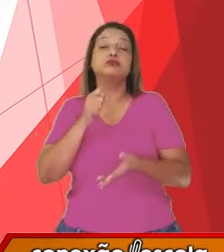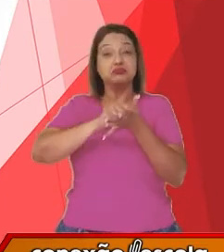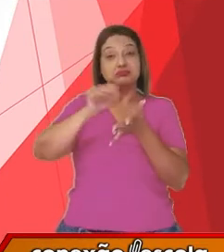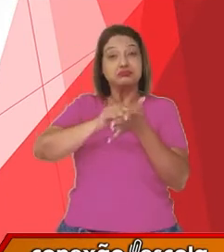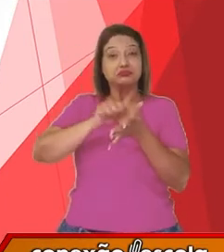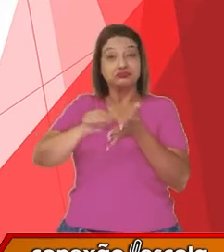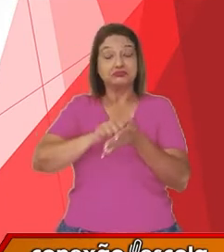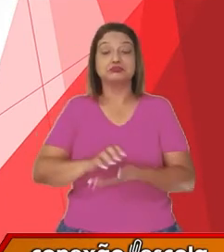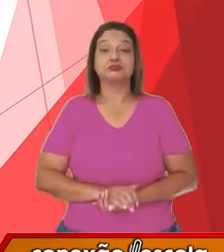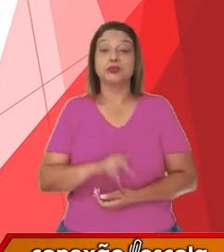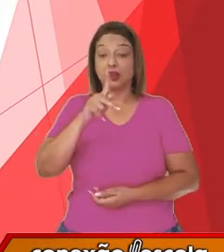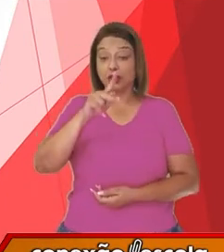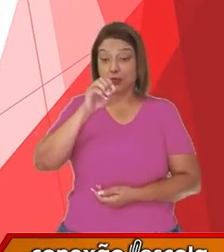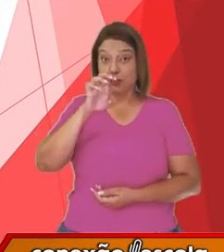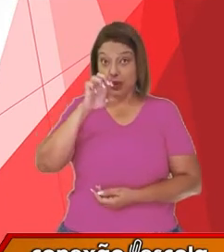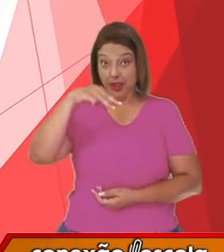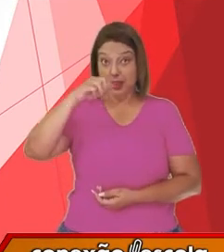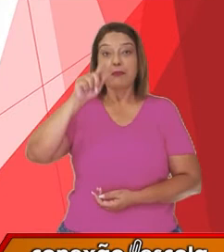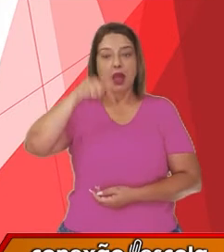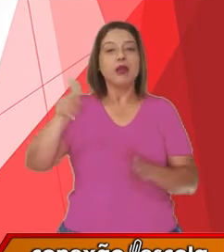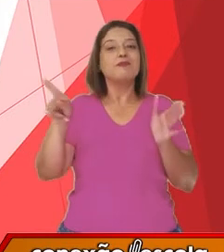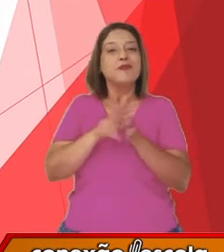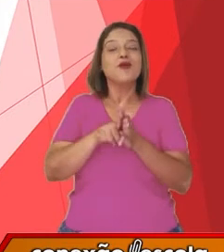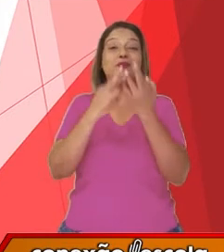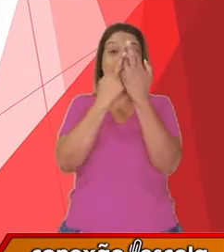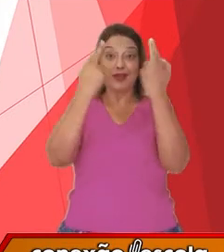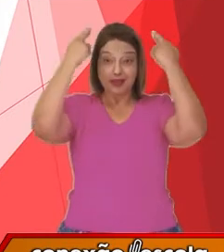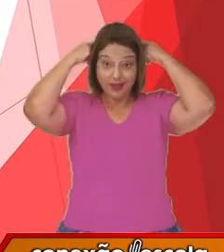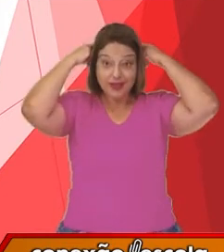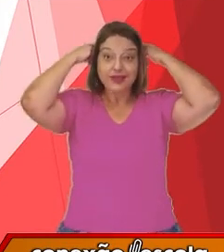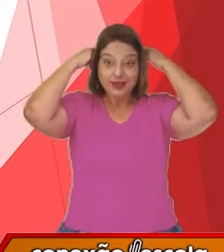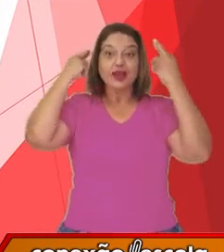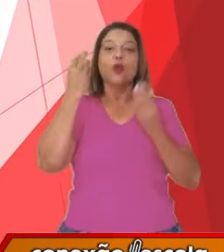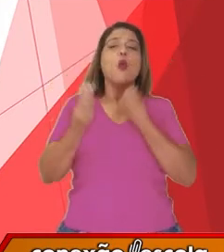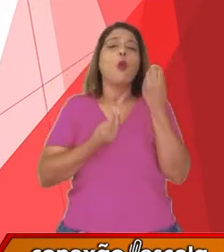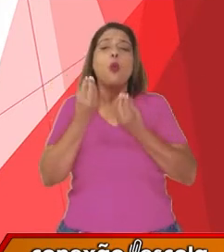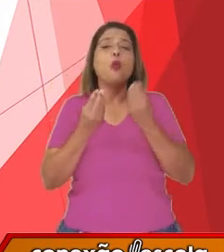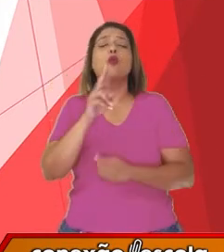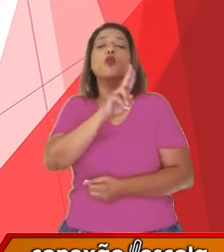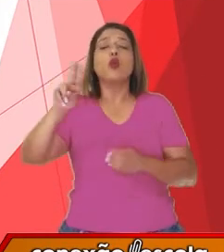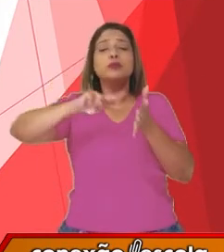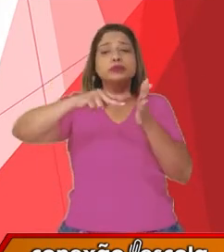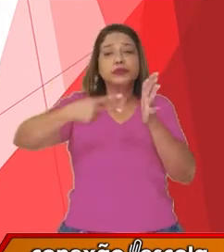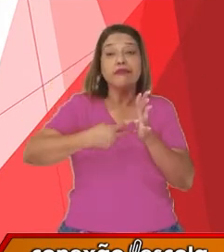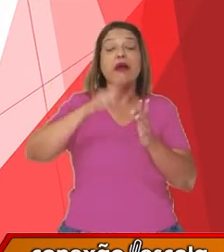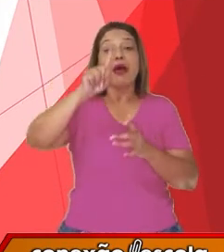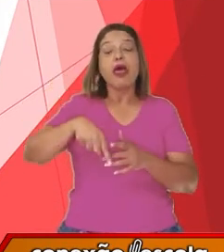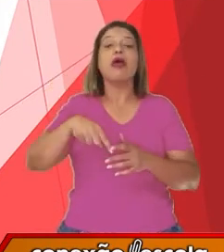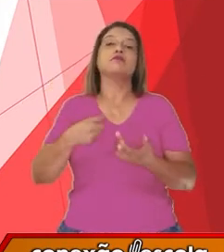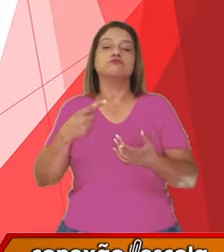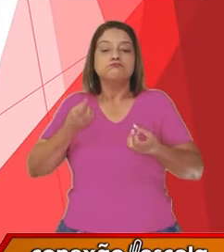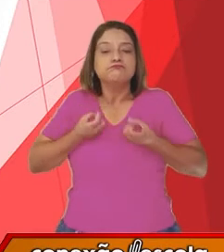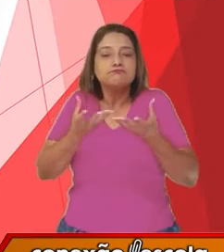do verbo grego poieo, que significa fazer, criar, compor. Ou